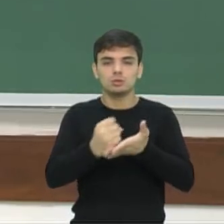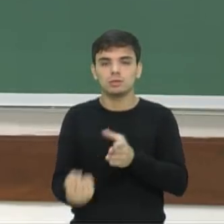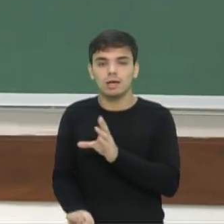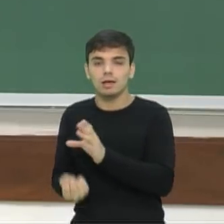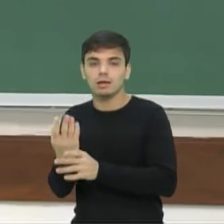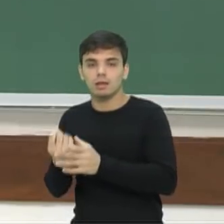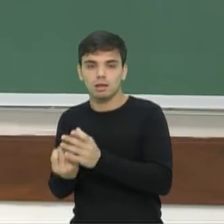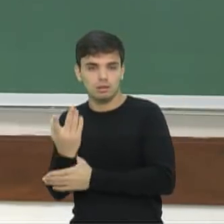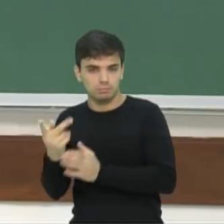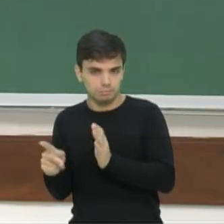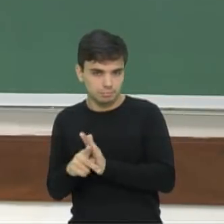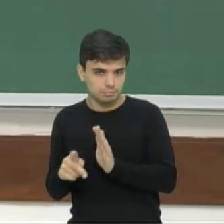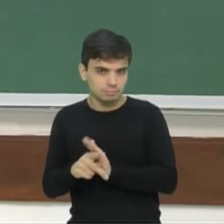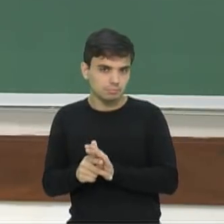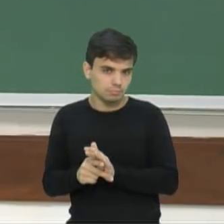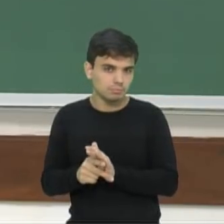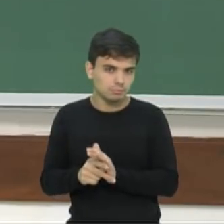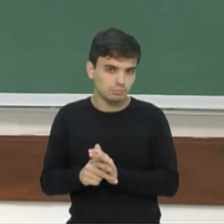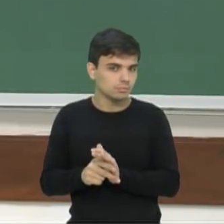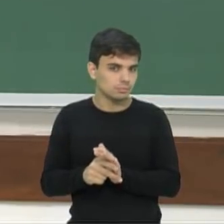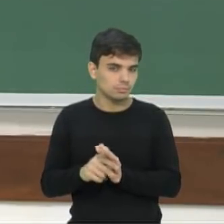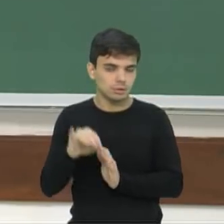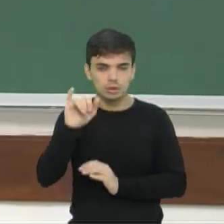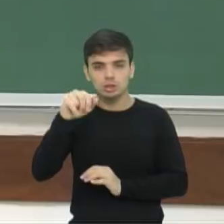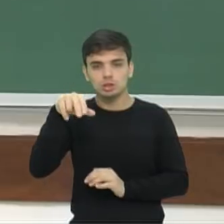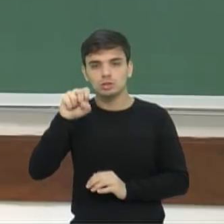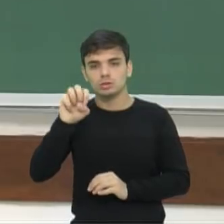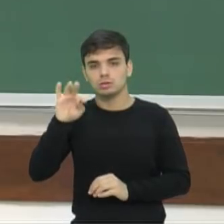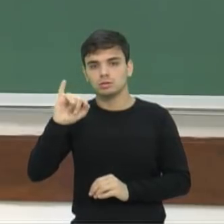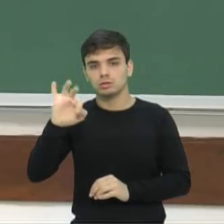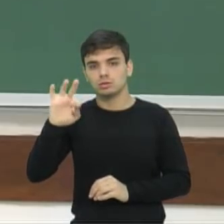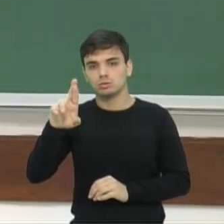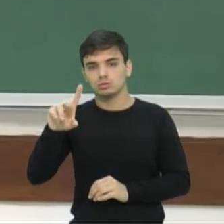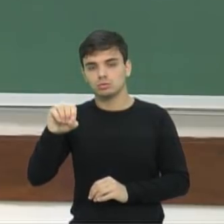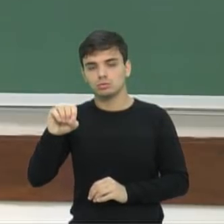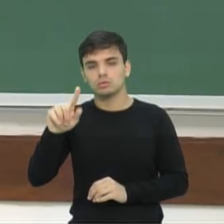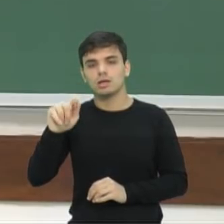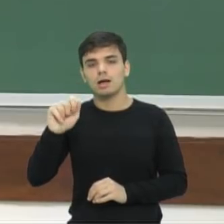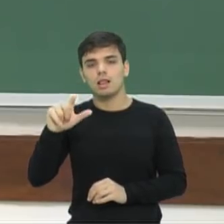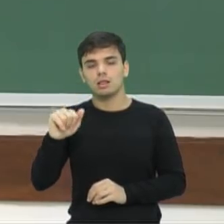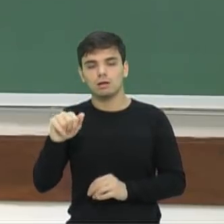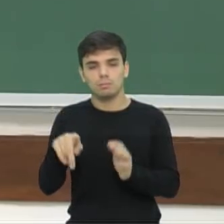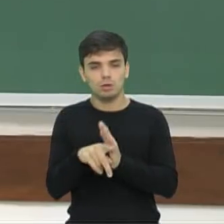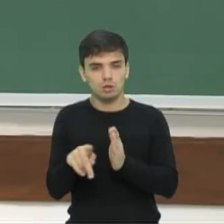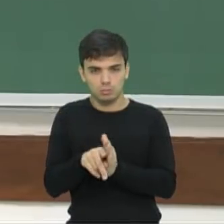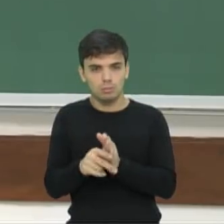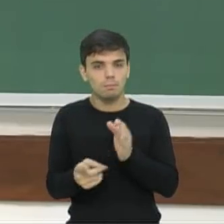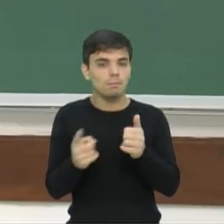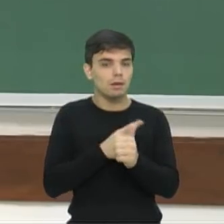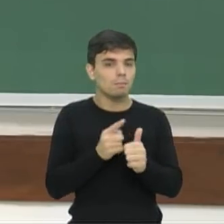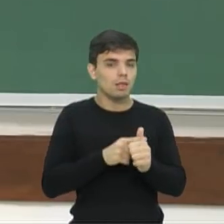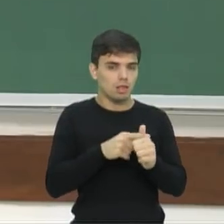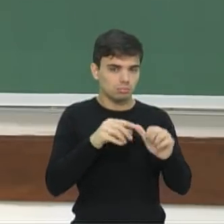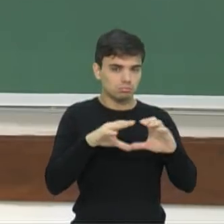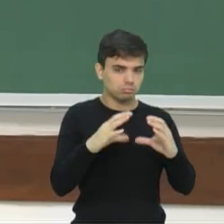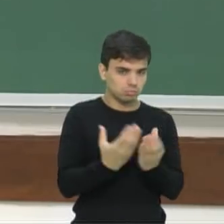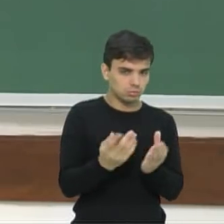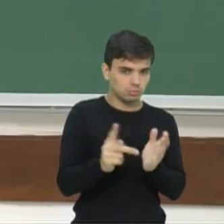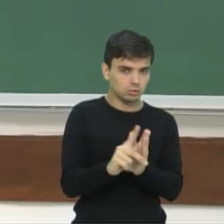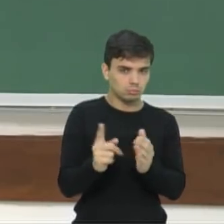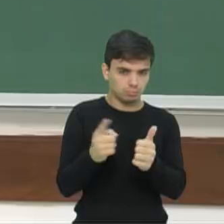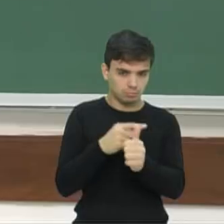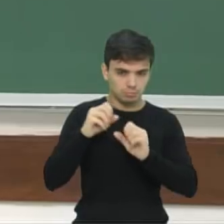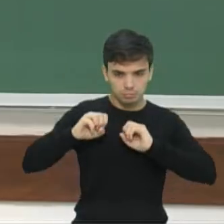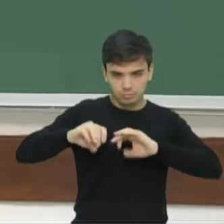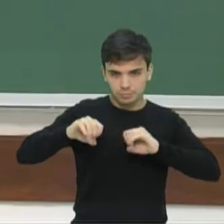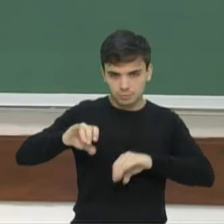criar o Instituto Ogawa, que foi a primeira academia da modalidade de judô